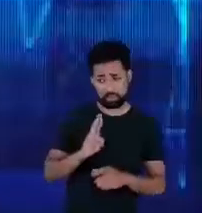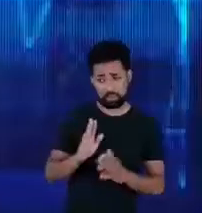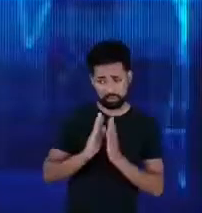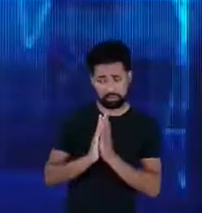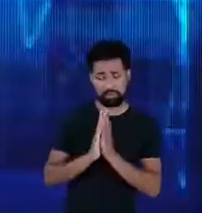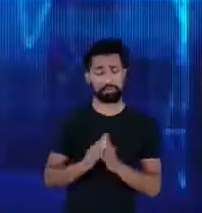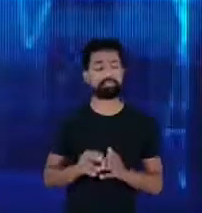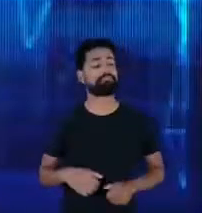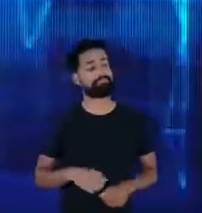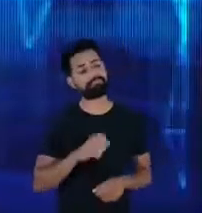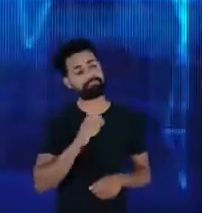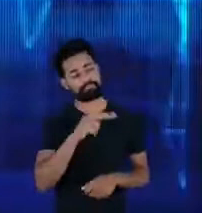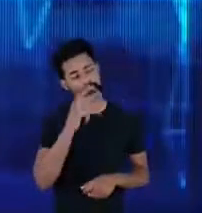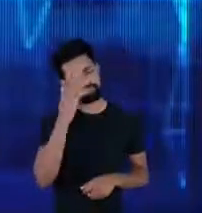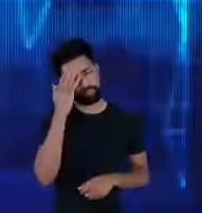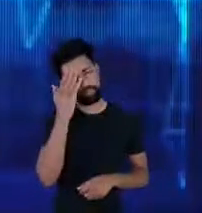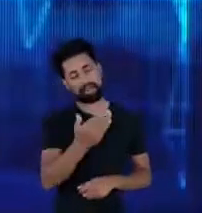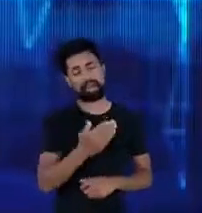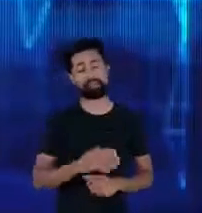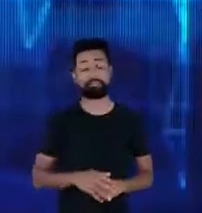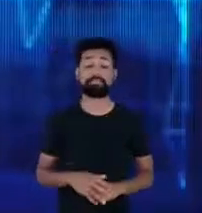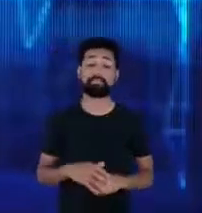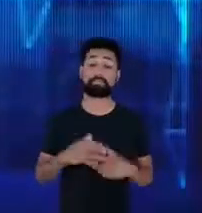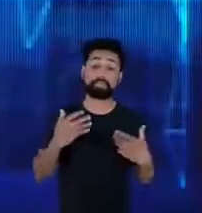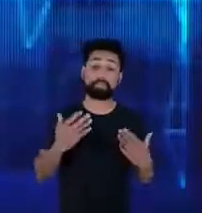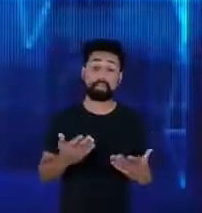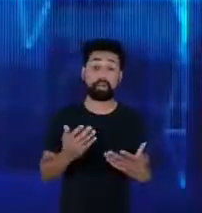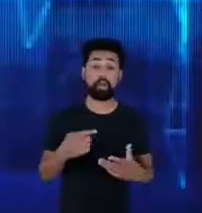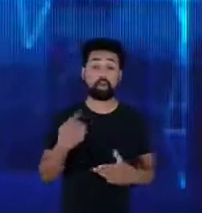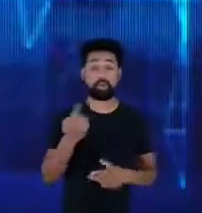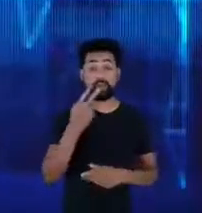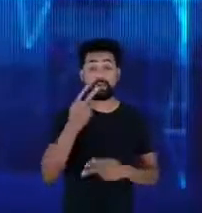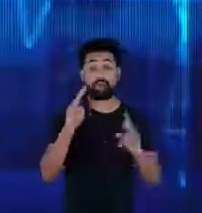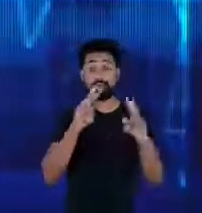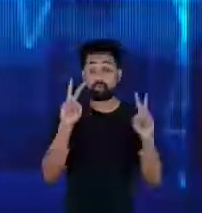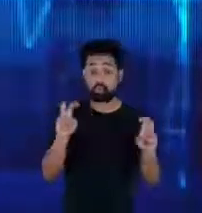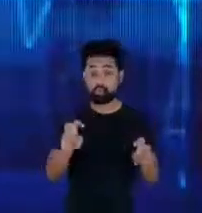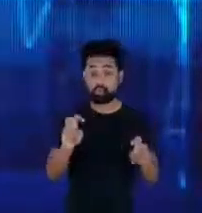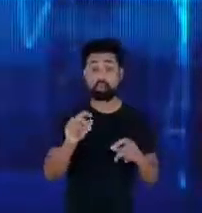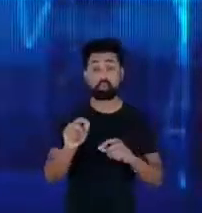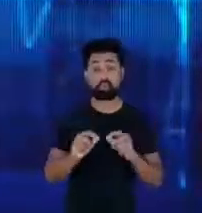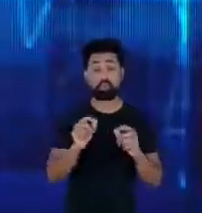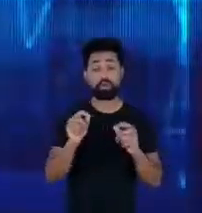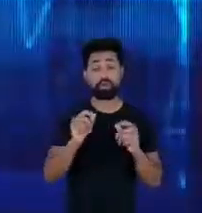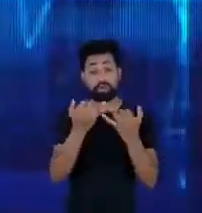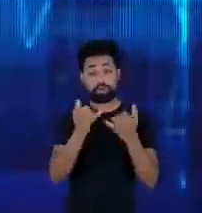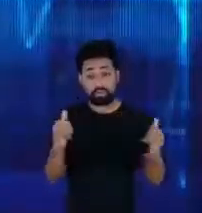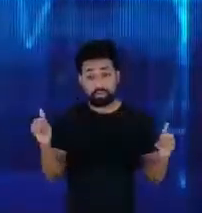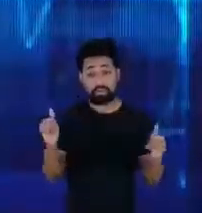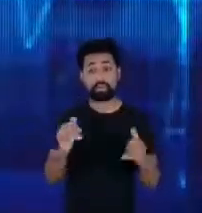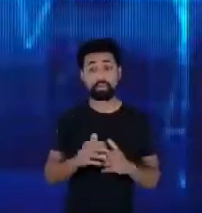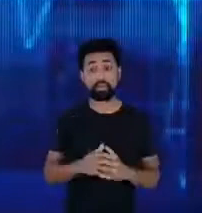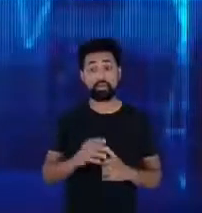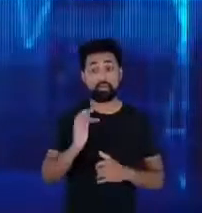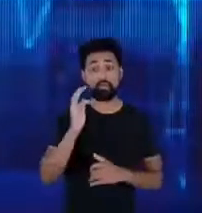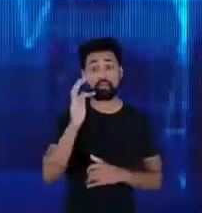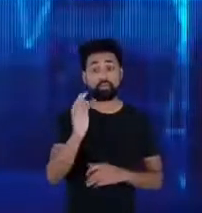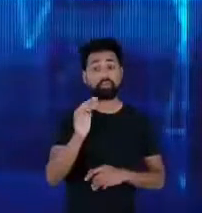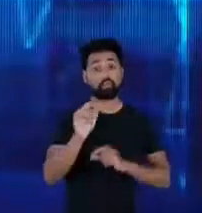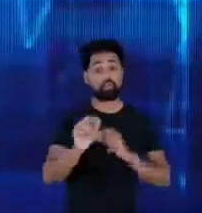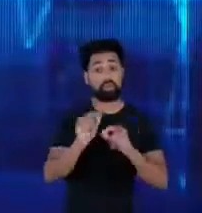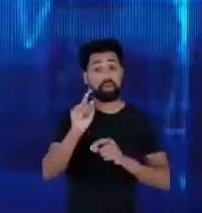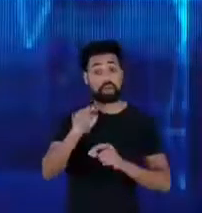bom. Obrigado, Renato. Bom, falando um pouco sobre a eletrificação, né, o futuro é a